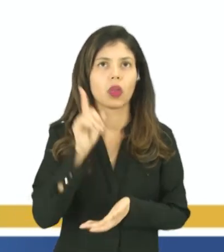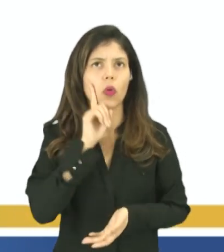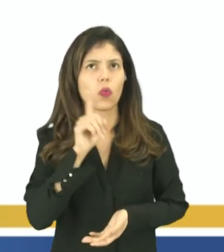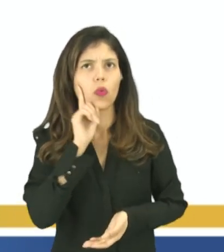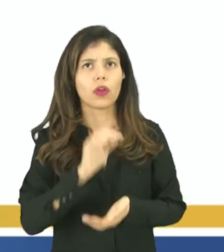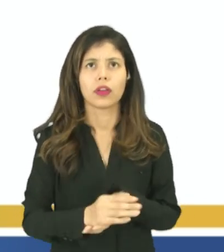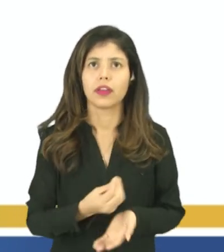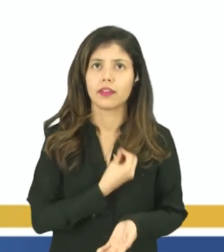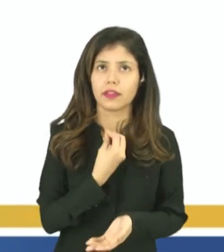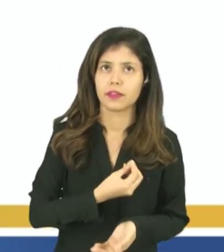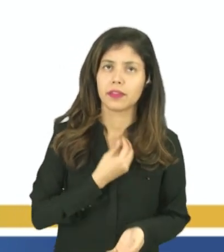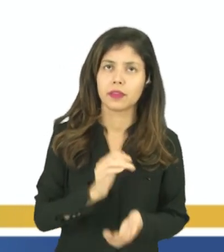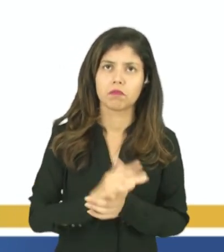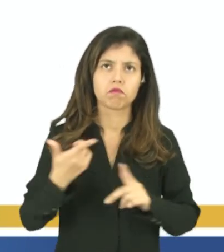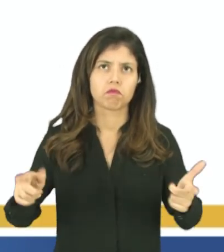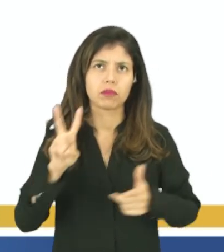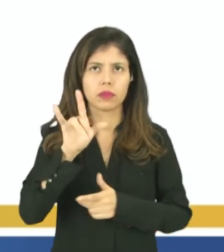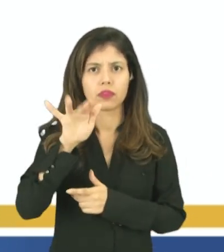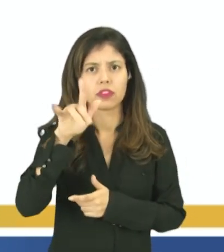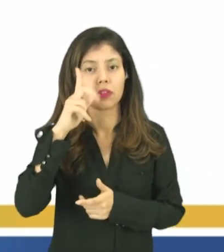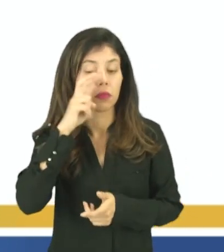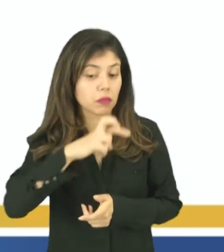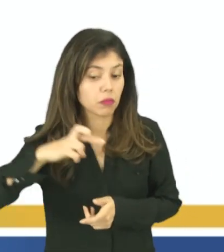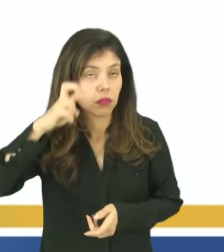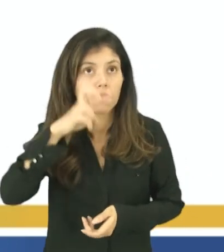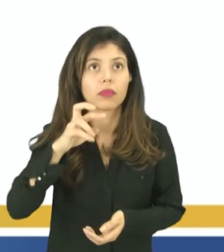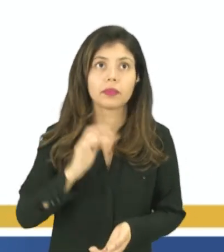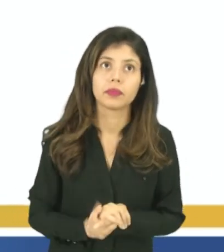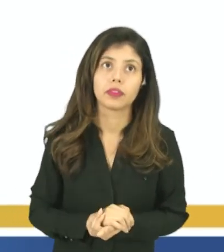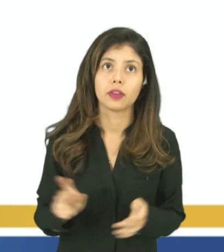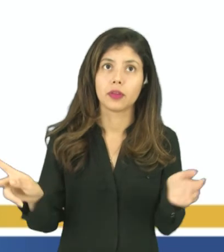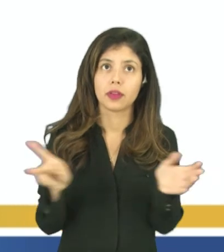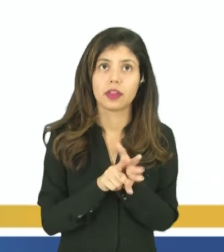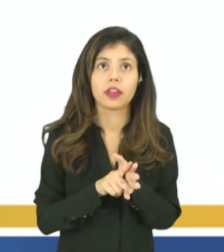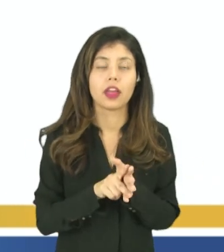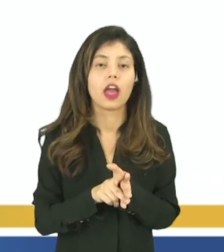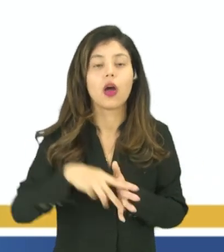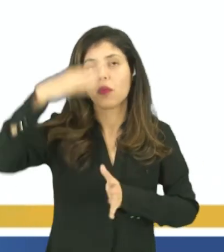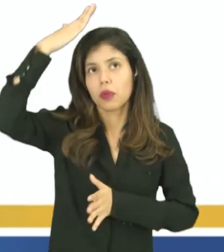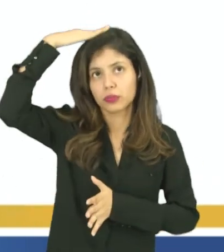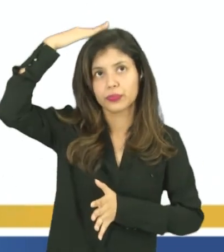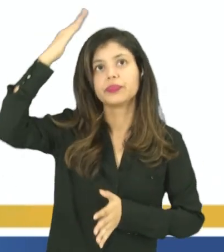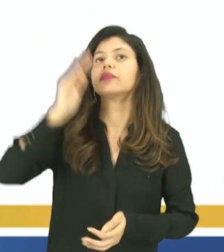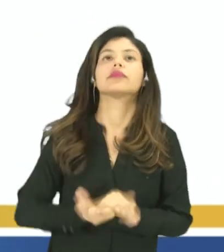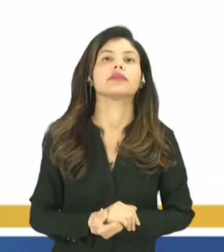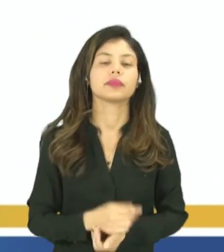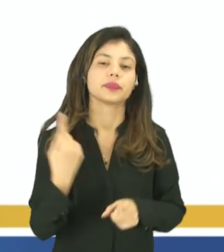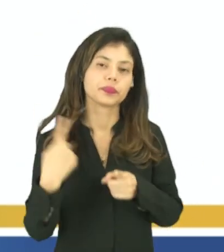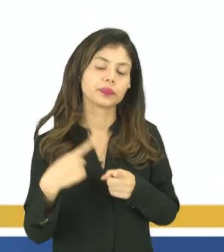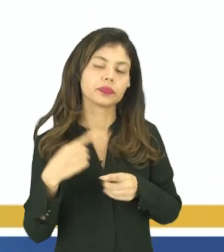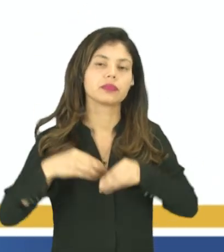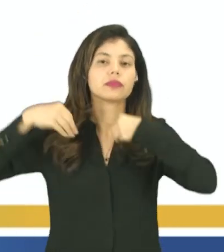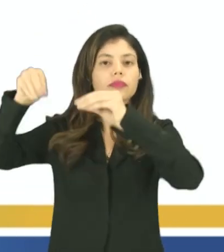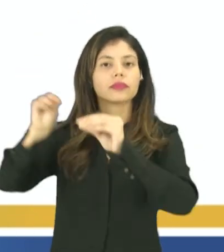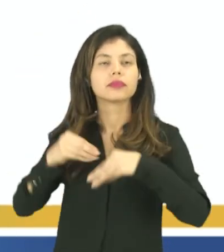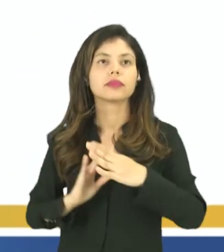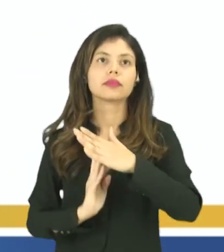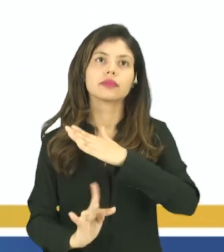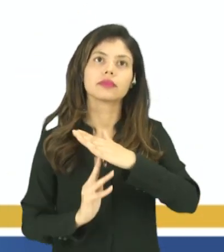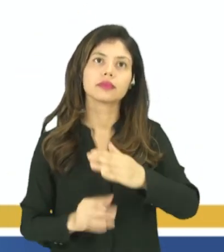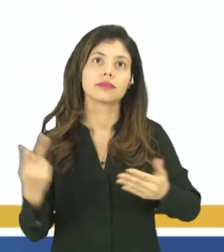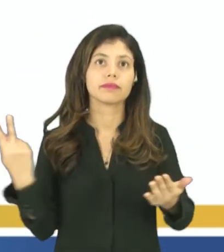Os Estados Unidos vivem em constante vigilância na sua faixa de fronteira com o México e a questão das